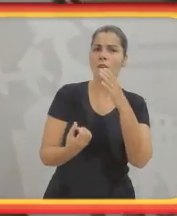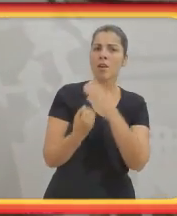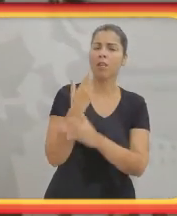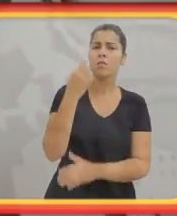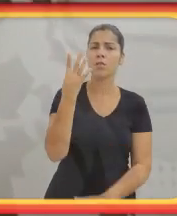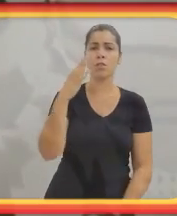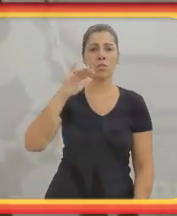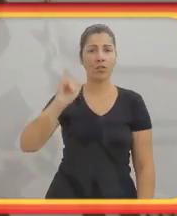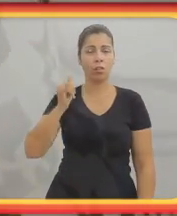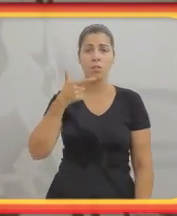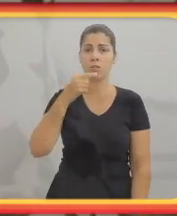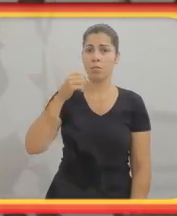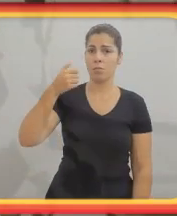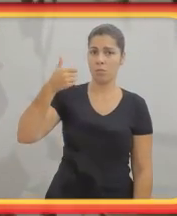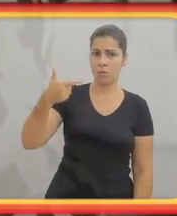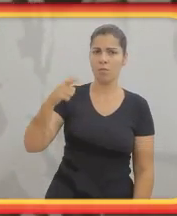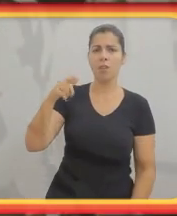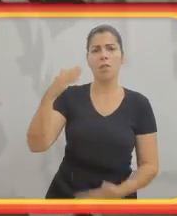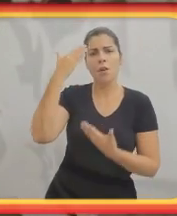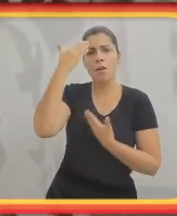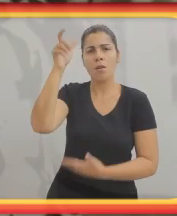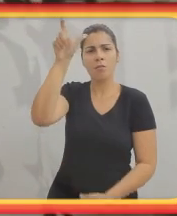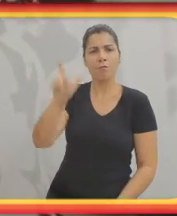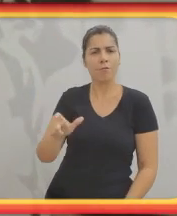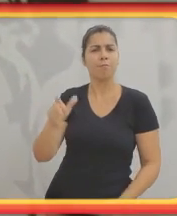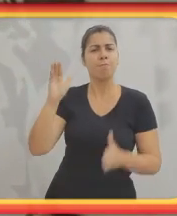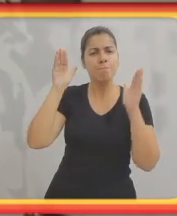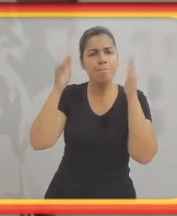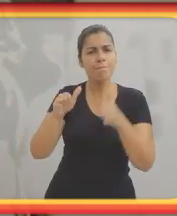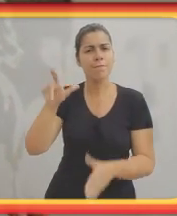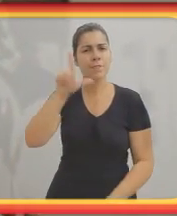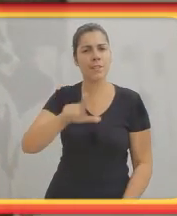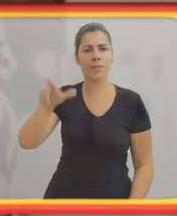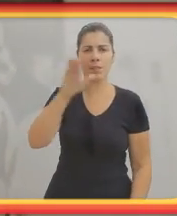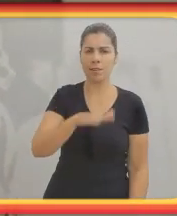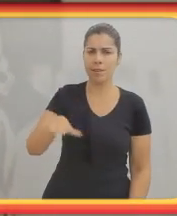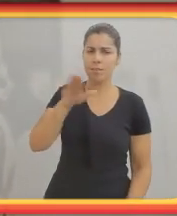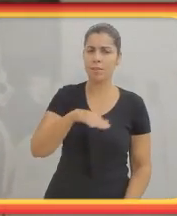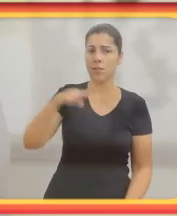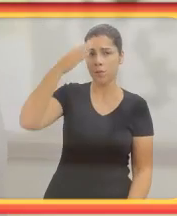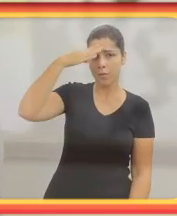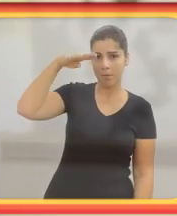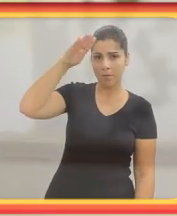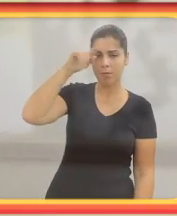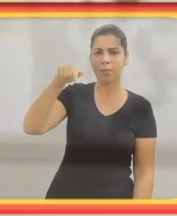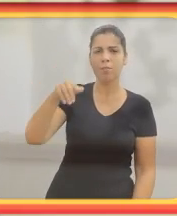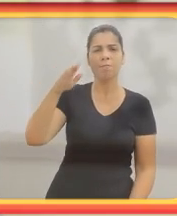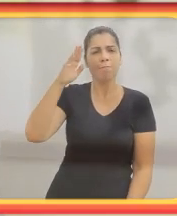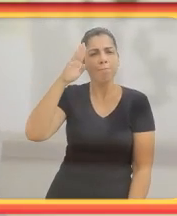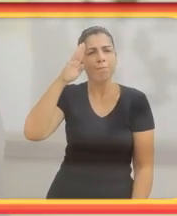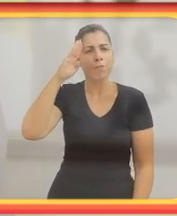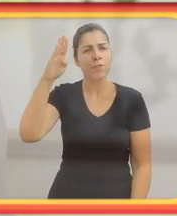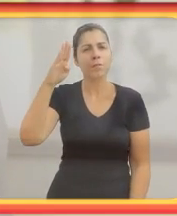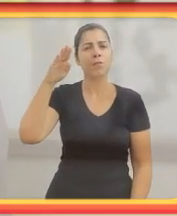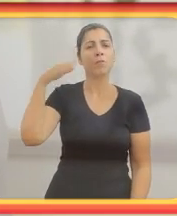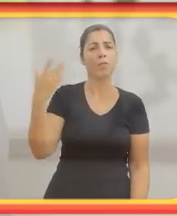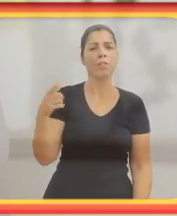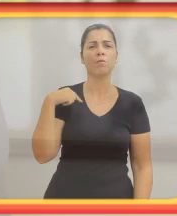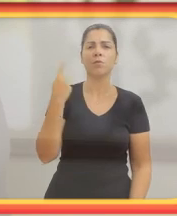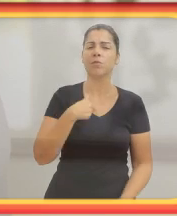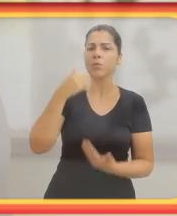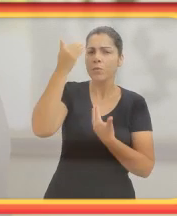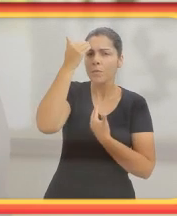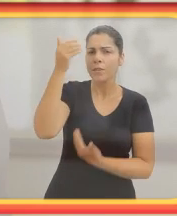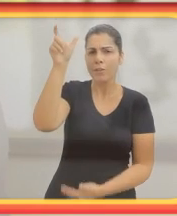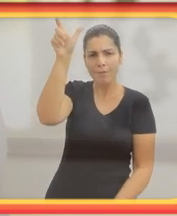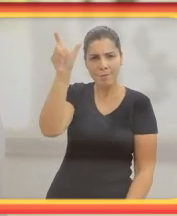de 2001. Nossa escola foi criada no dia 4 de janeiro de 2002, em homenagem à sua grande dedicação literária